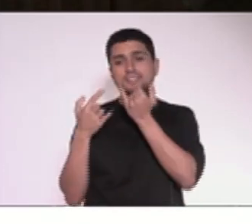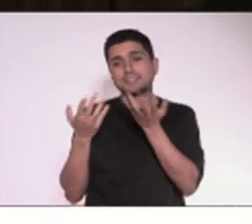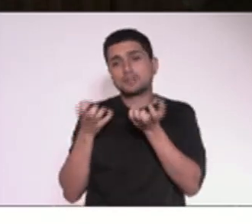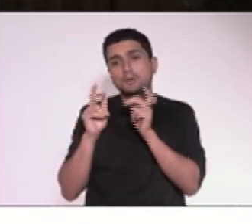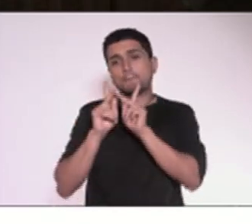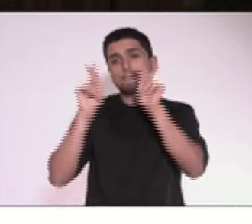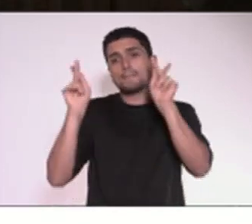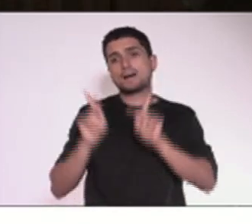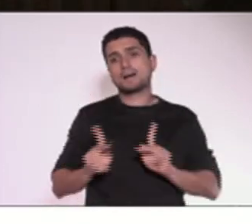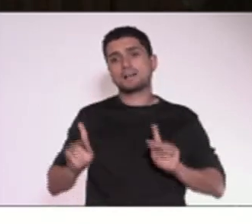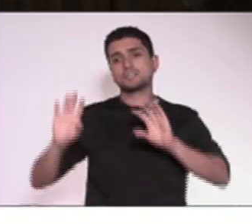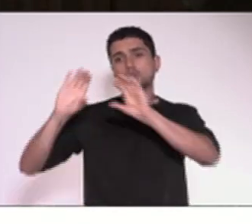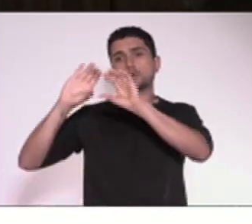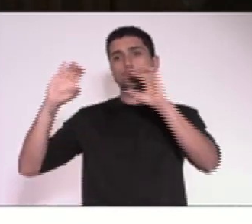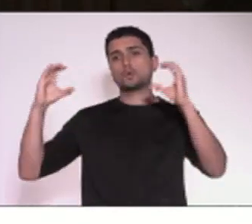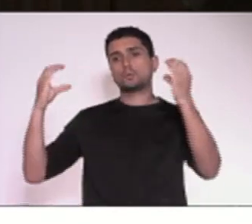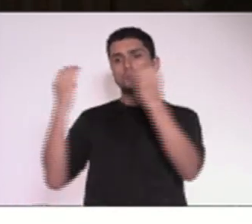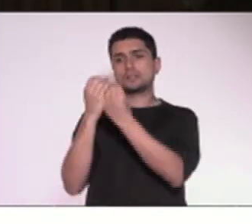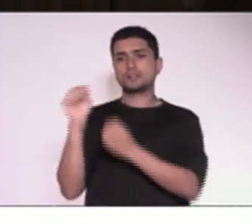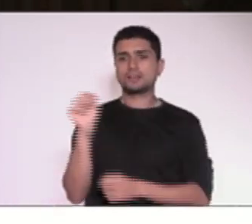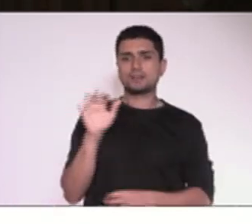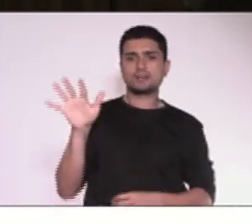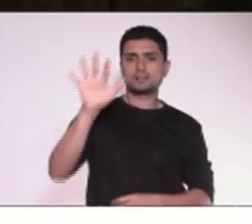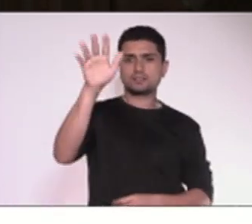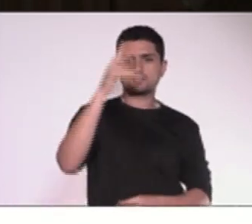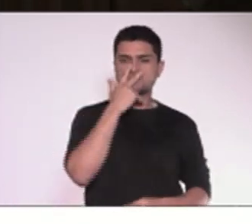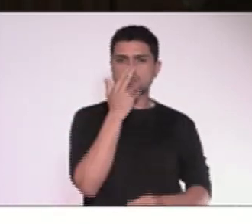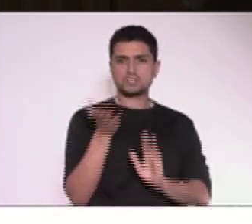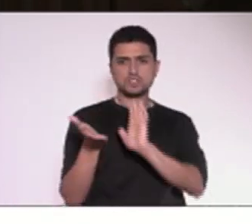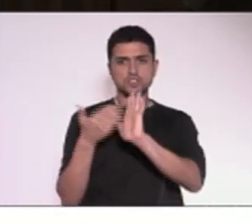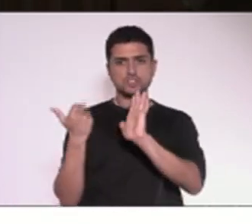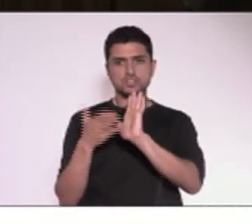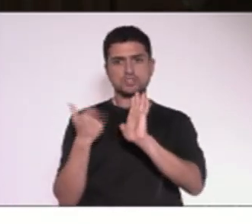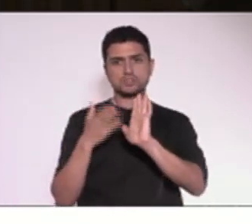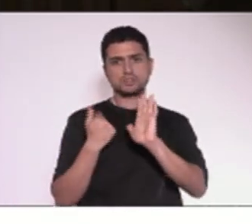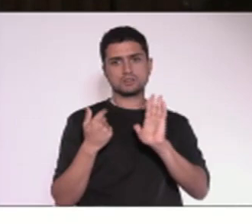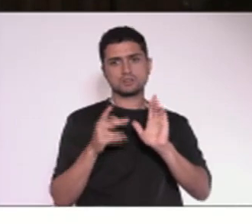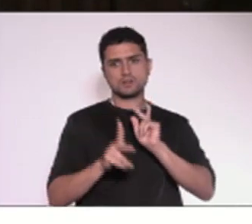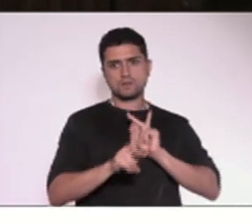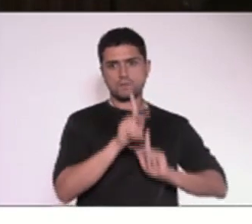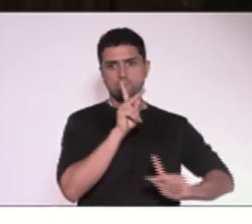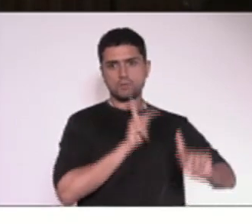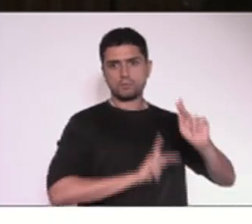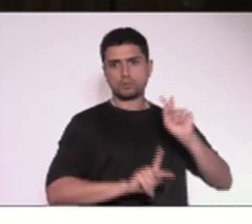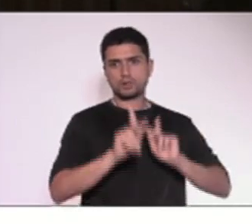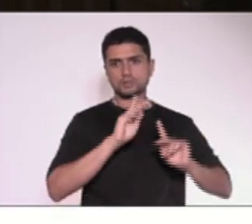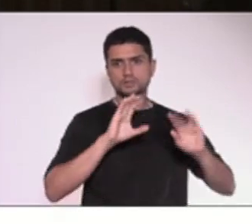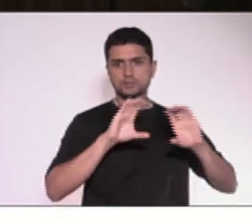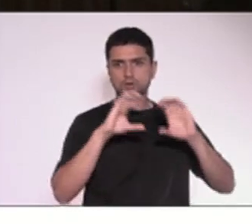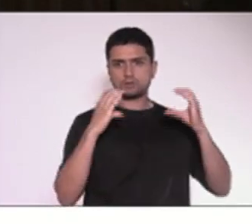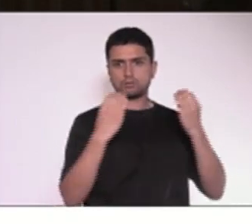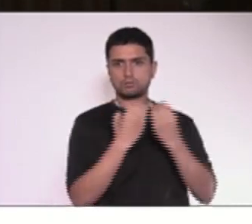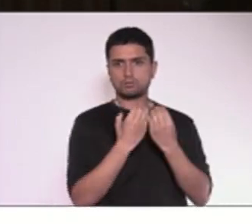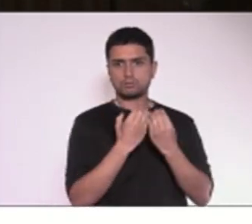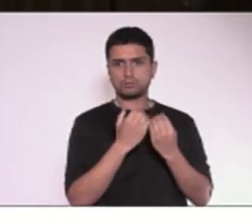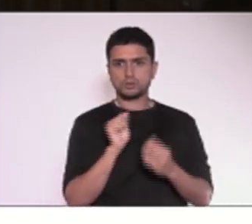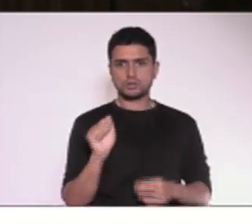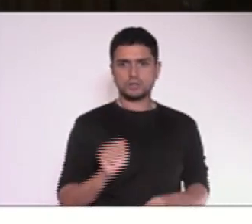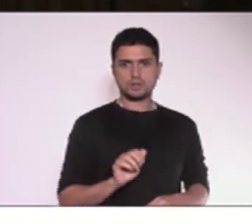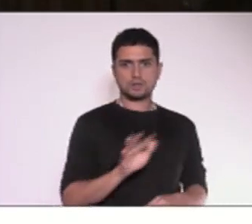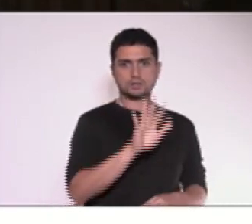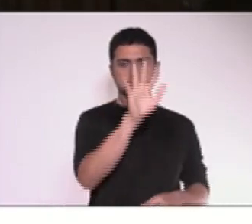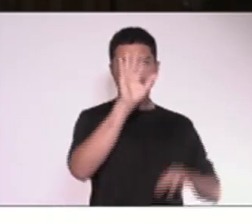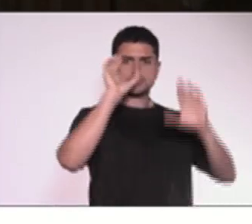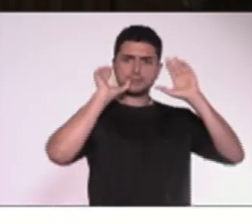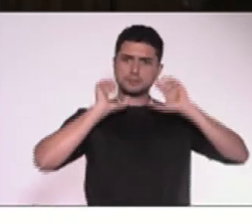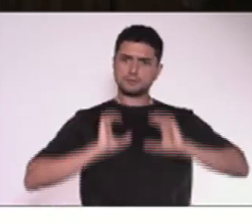comunidade, está subtraindo daqueles moradores de bem da comunidade, que é em sua maioria, a